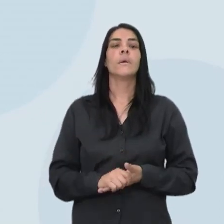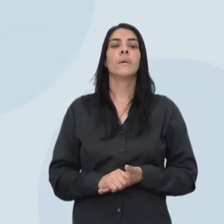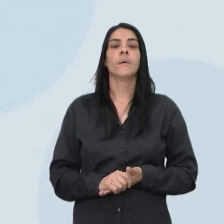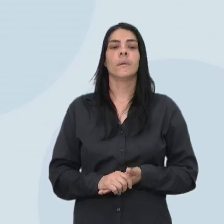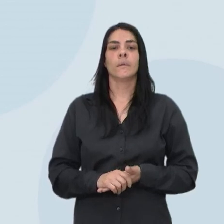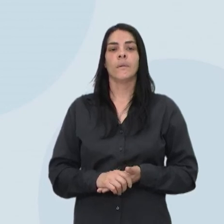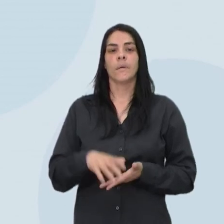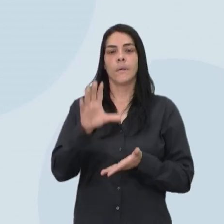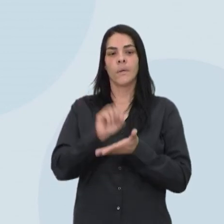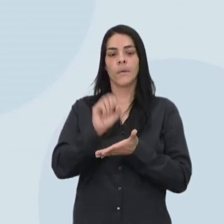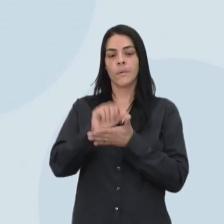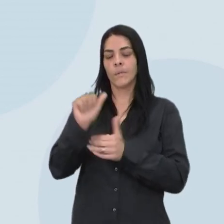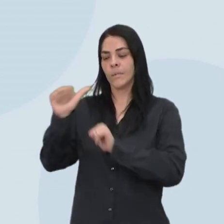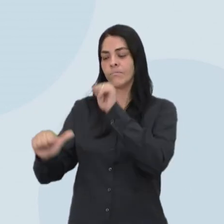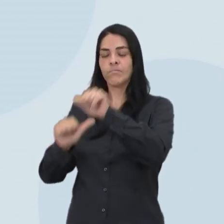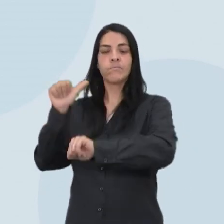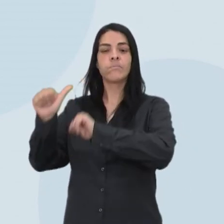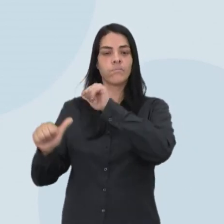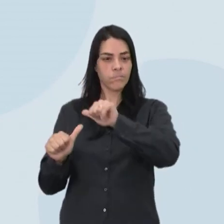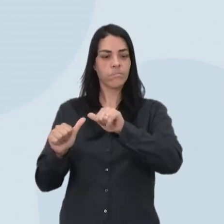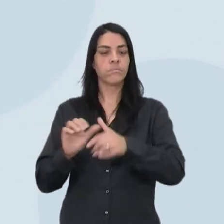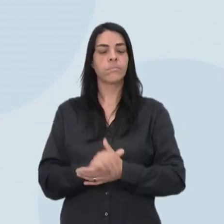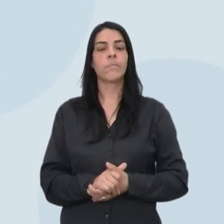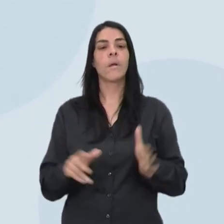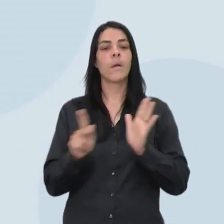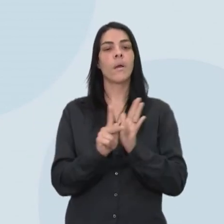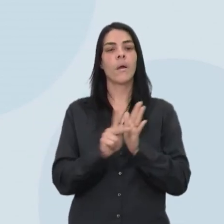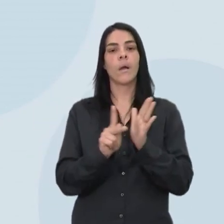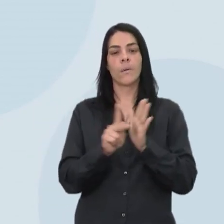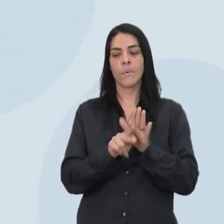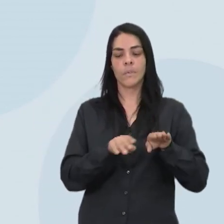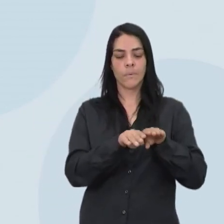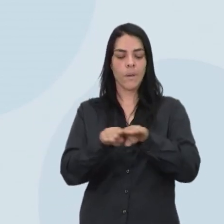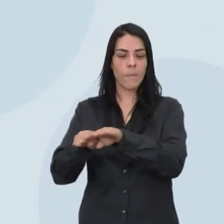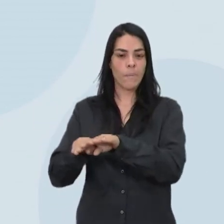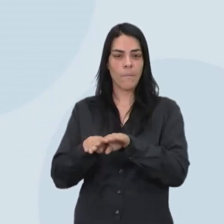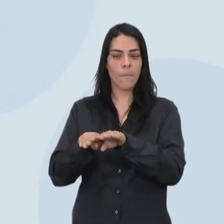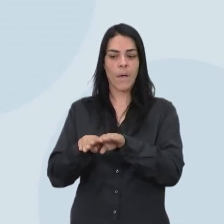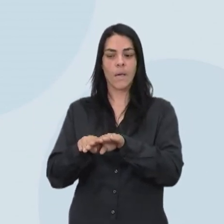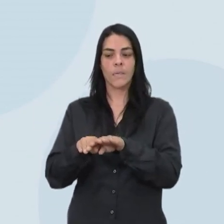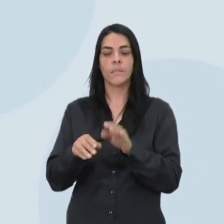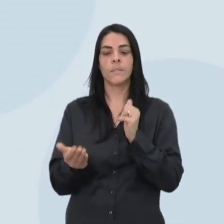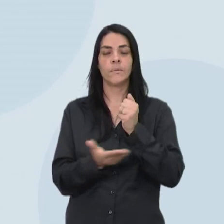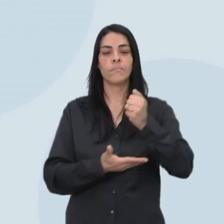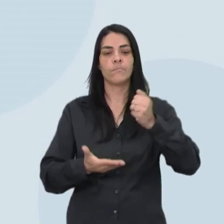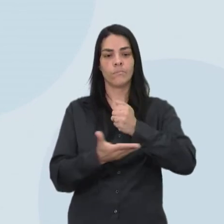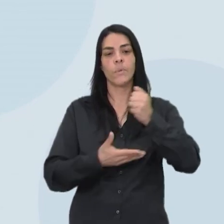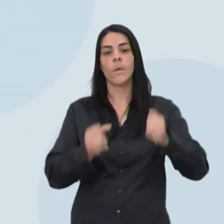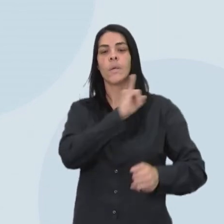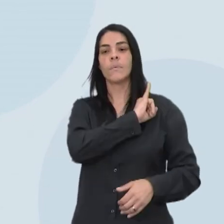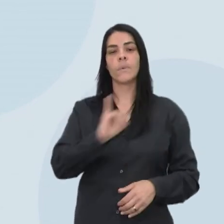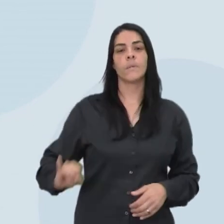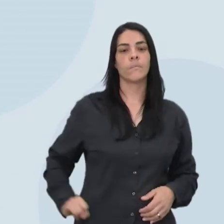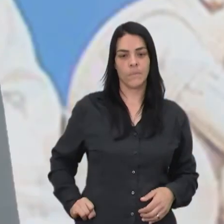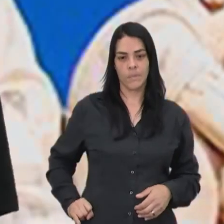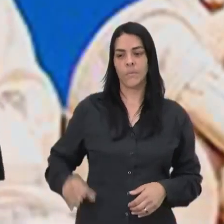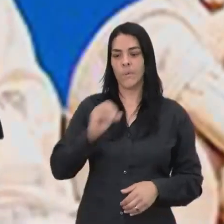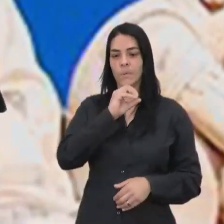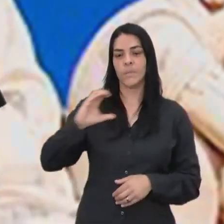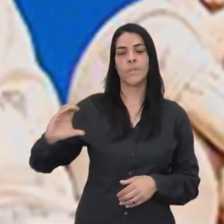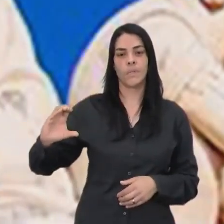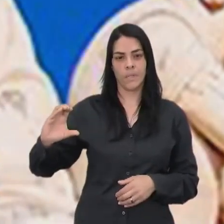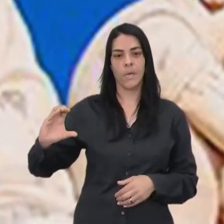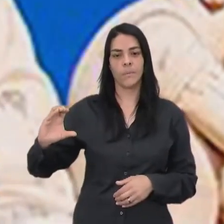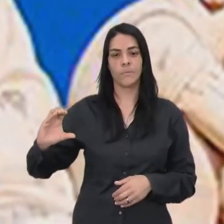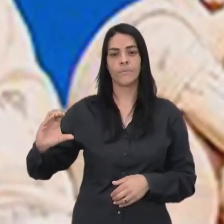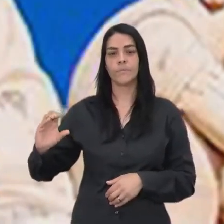veem essa hegemonia como sendo a própria base do imperialismo ocidental. Pessoal, pode voltar em